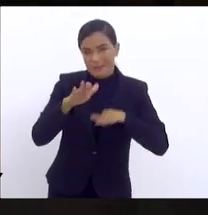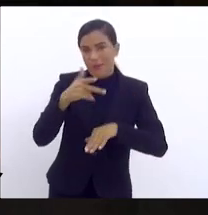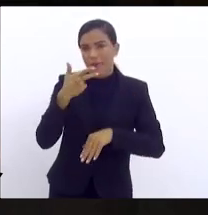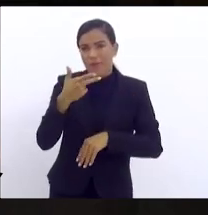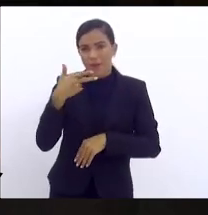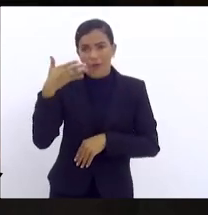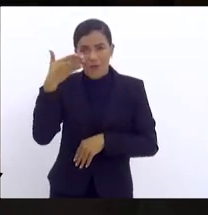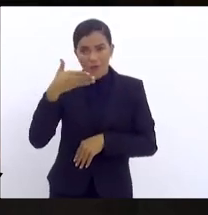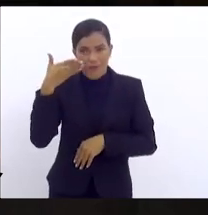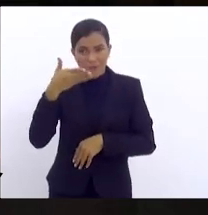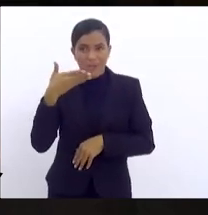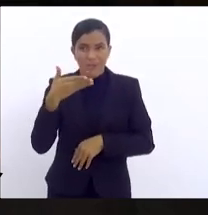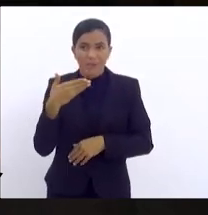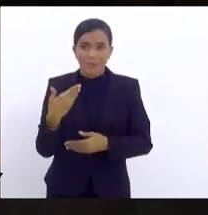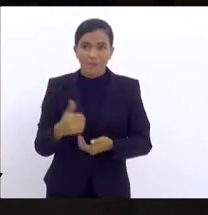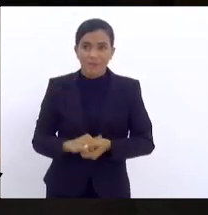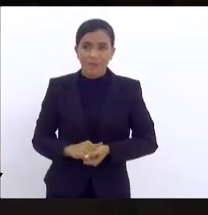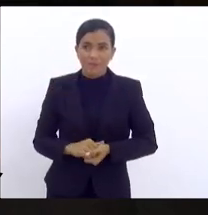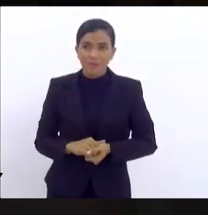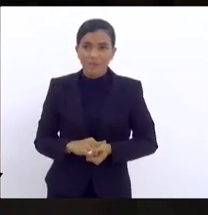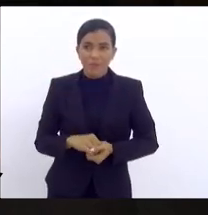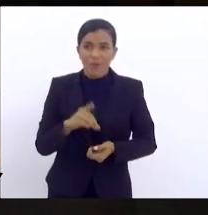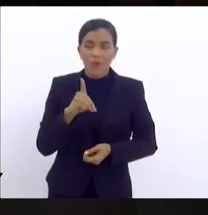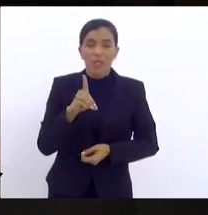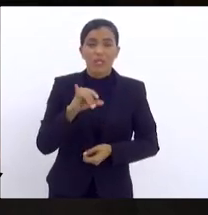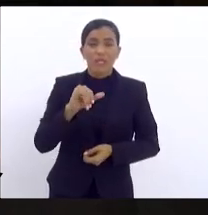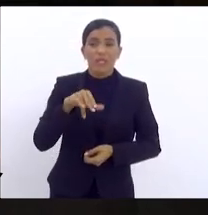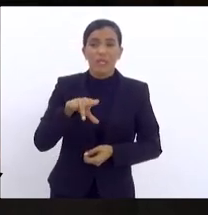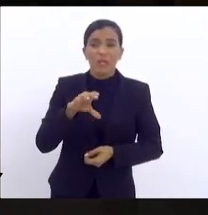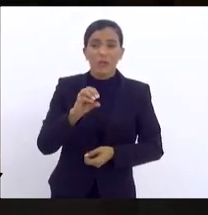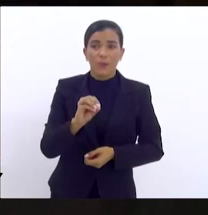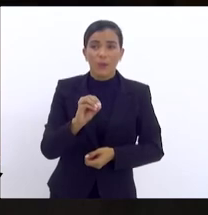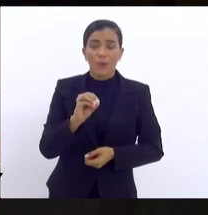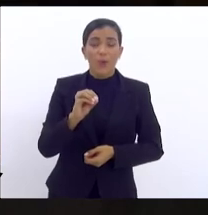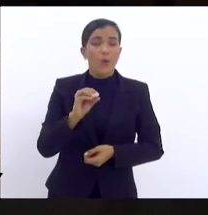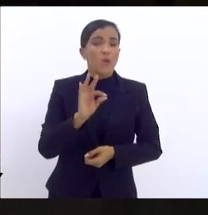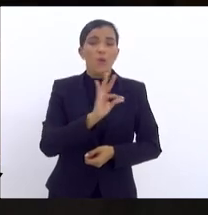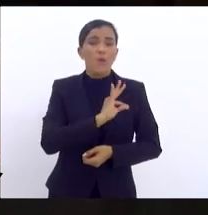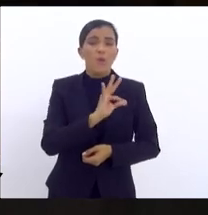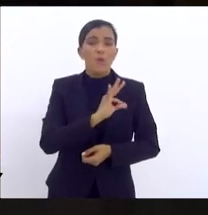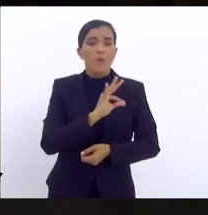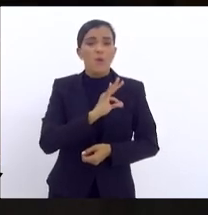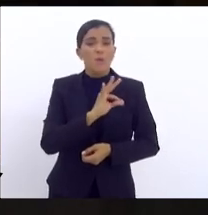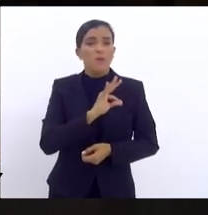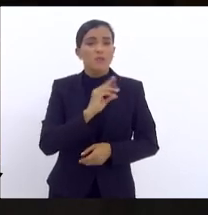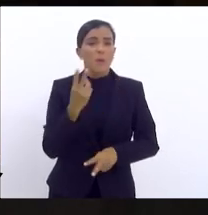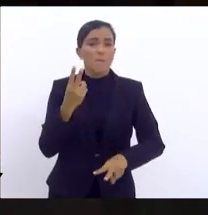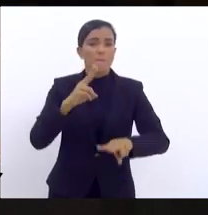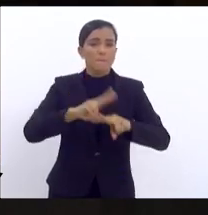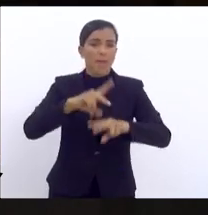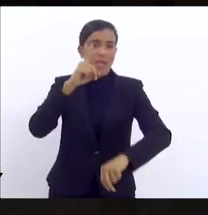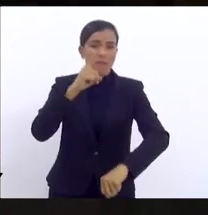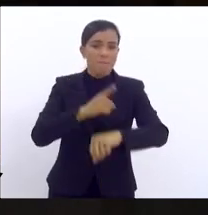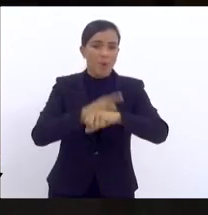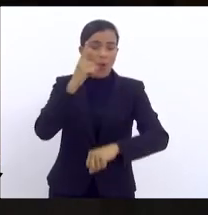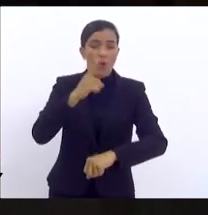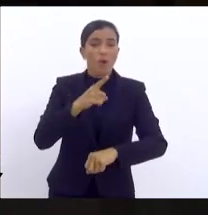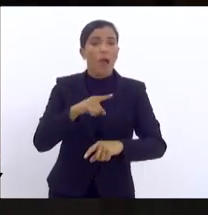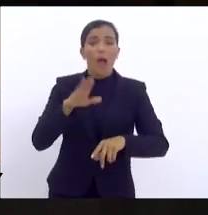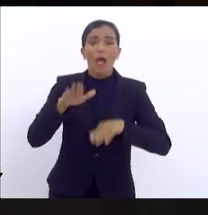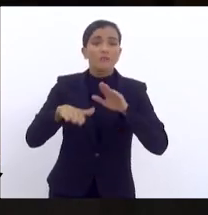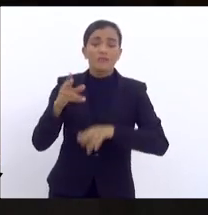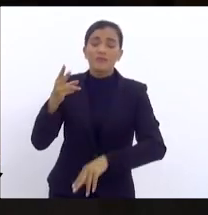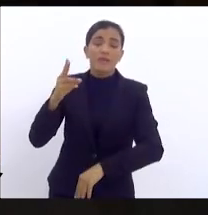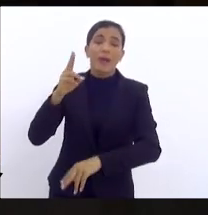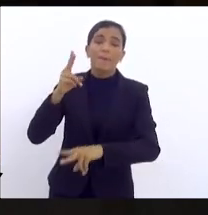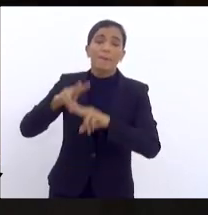eu comentei na outra audiência pública aqui o Dino que o policial o policial na rua faz um flagrante ele vai para delegacia às vezes fica preso